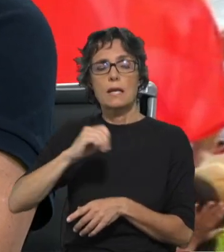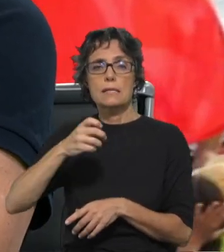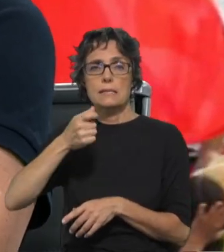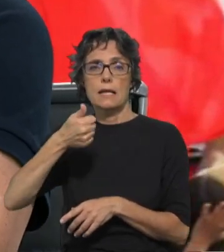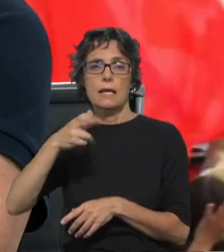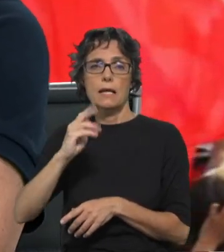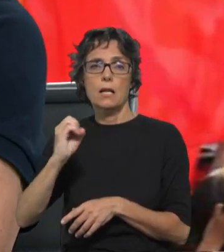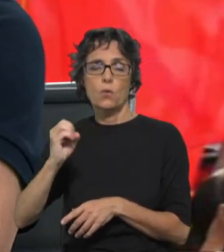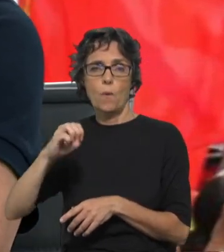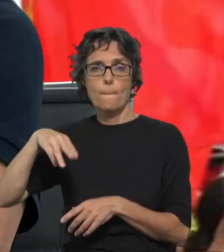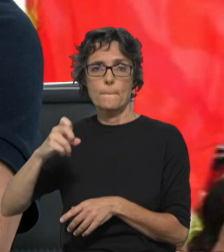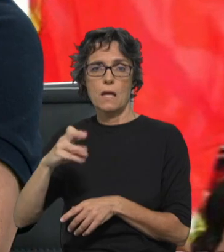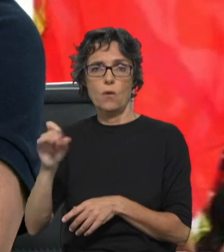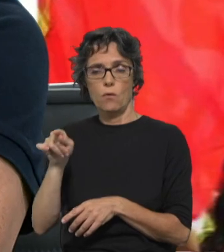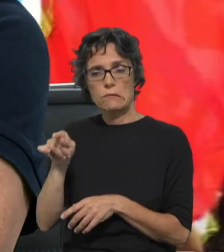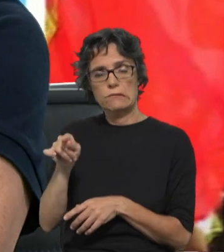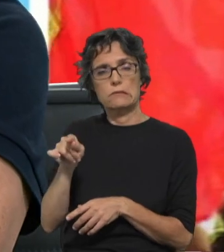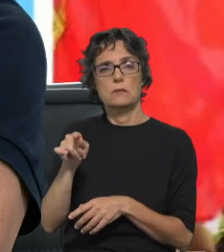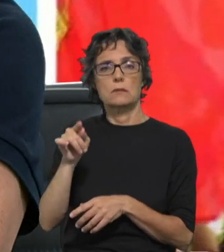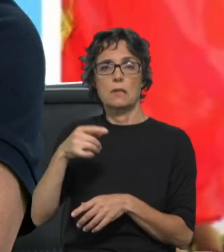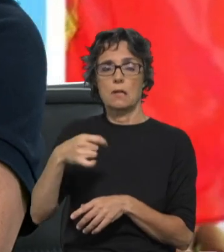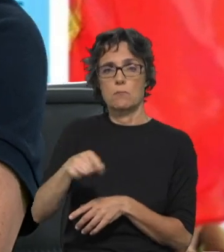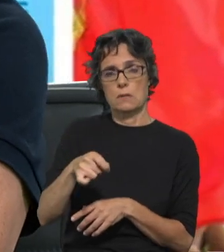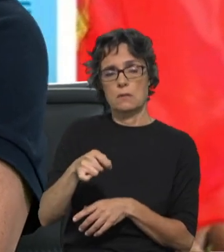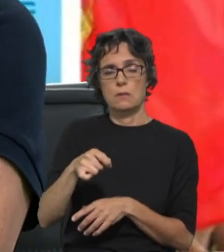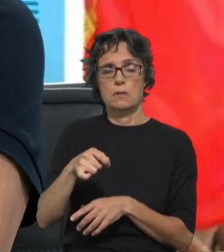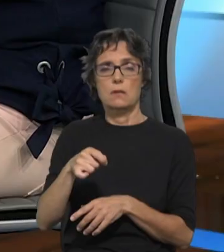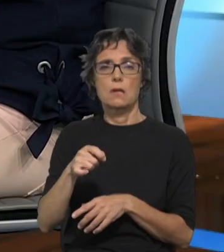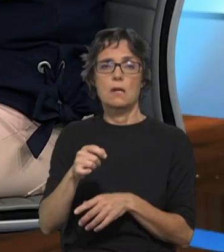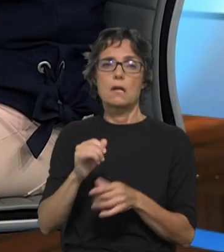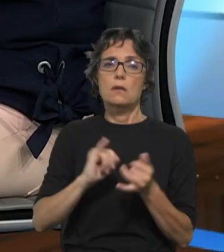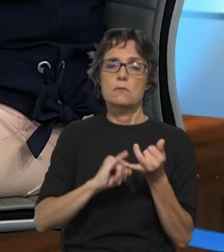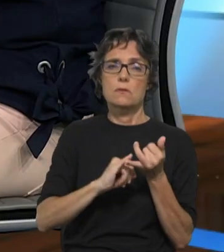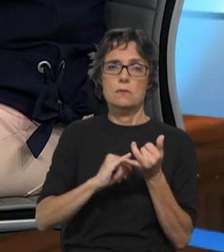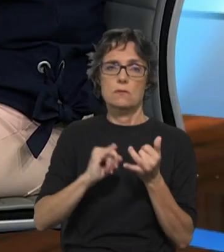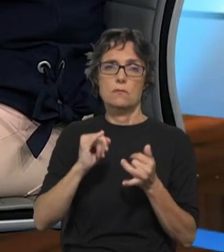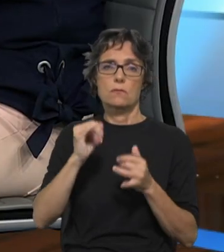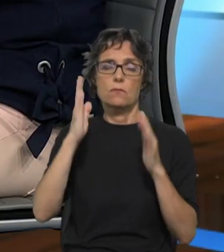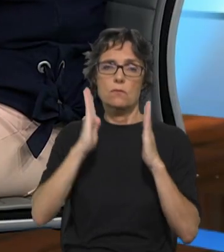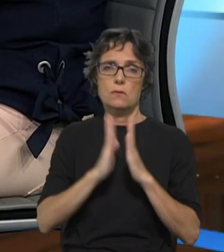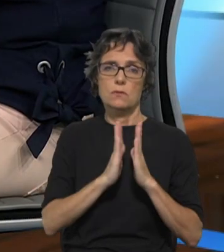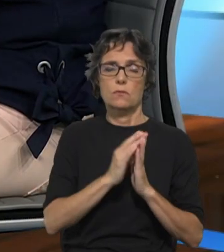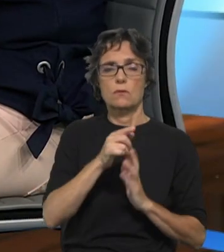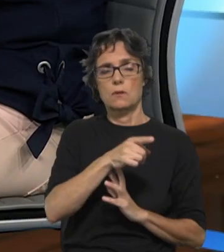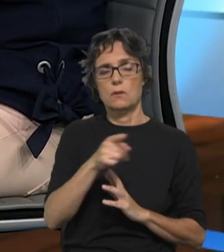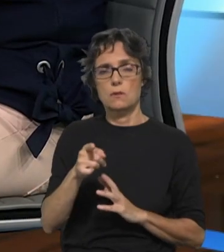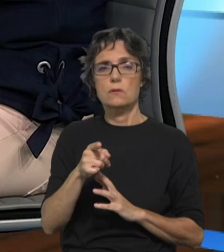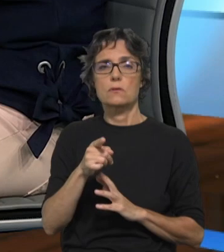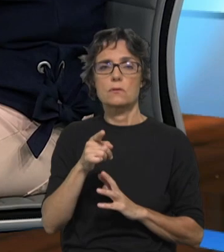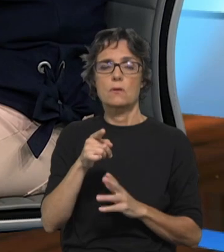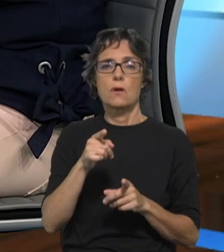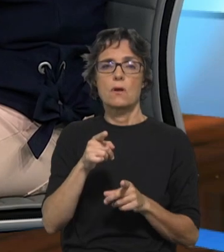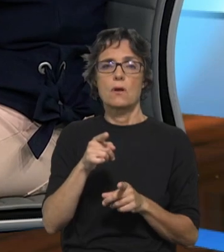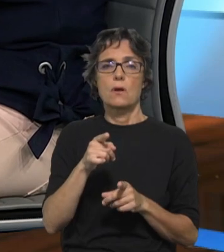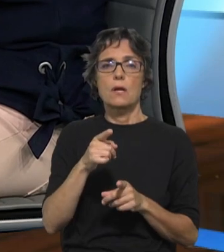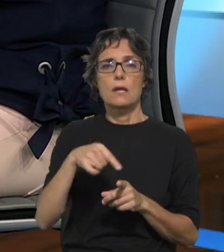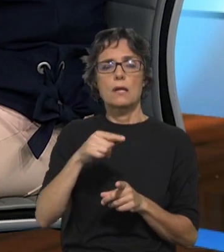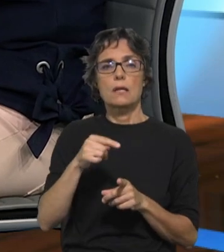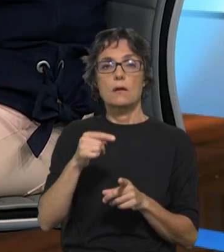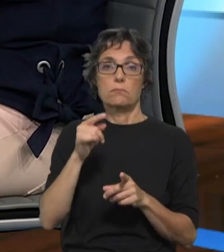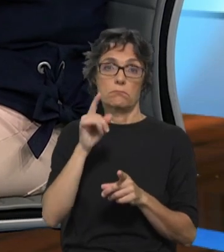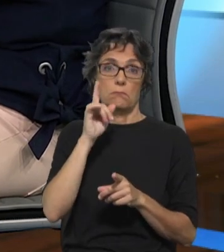presidente da Associação Nossa Senhora Consoladora dos Aflitos e habituou a filha, desde os 12 anos, a ir com